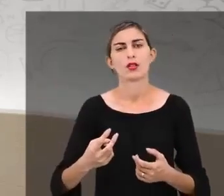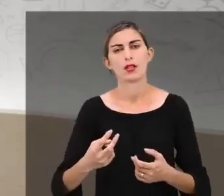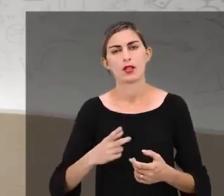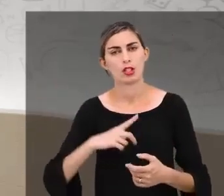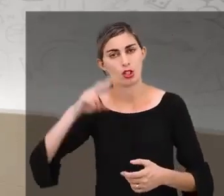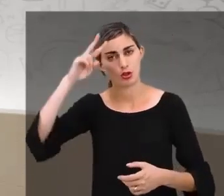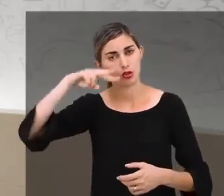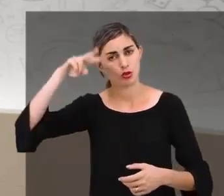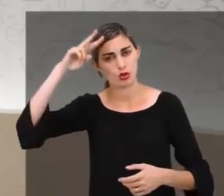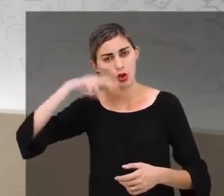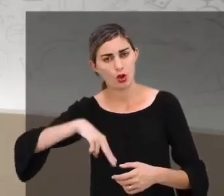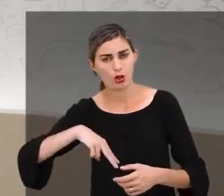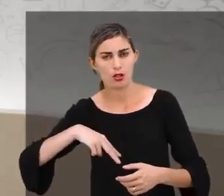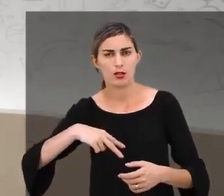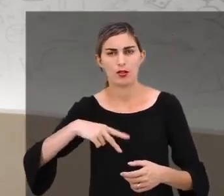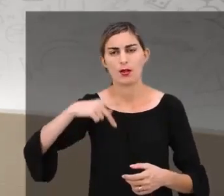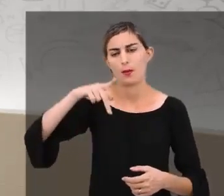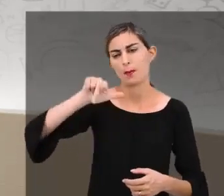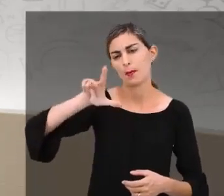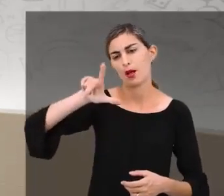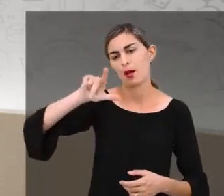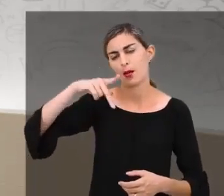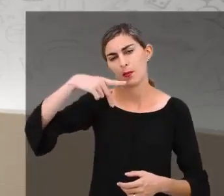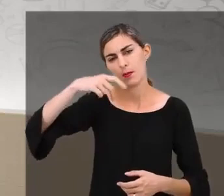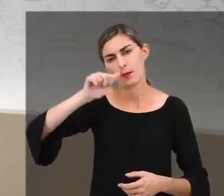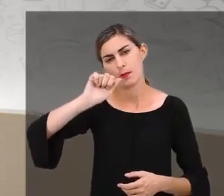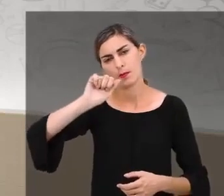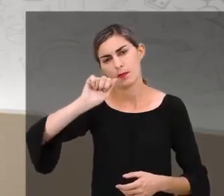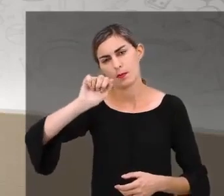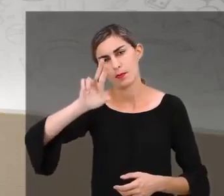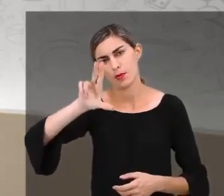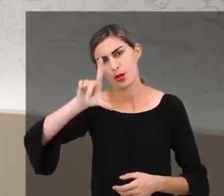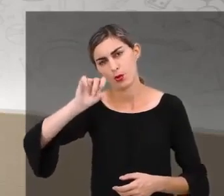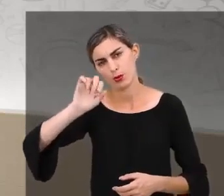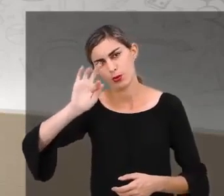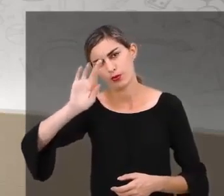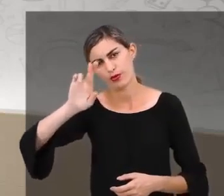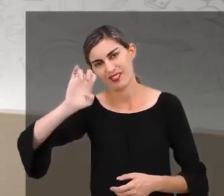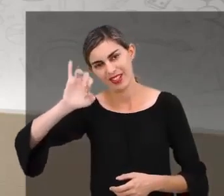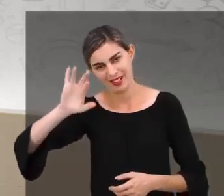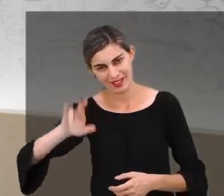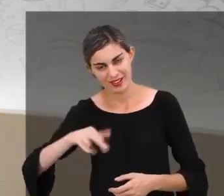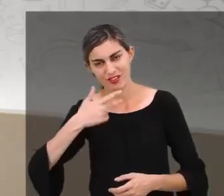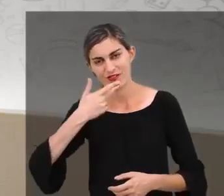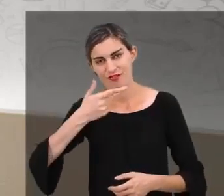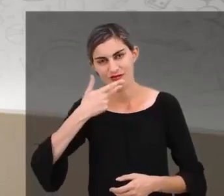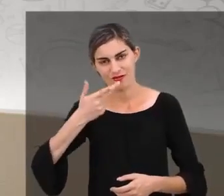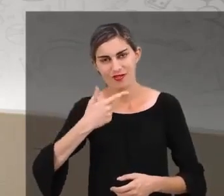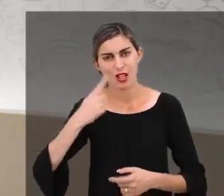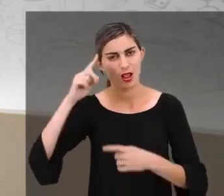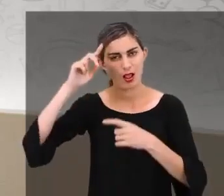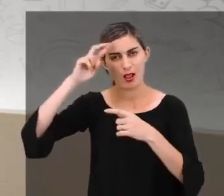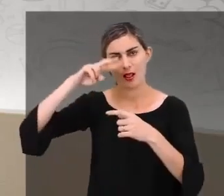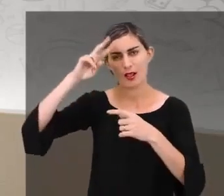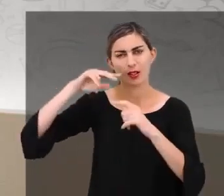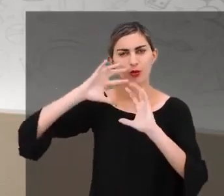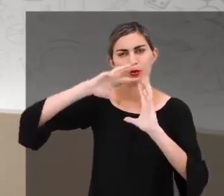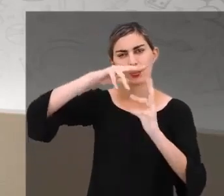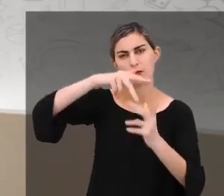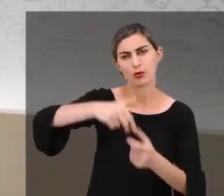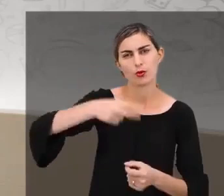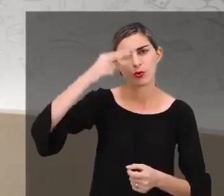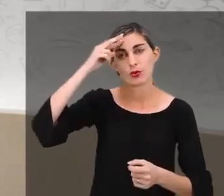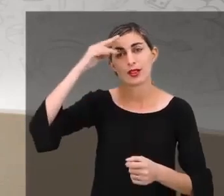uma história e, como dizia Paulo Freire, é uma pessoa que tem uma leitura de mundo, ou seja, ela não vem nula,